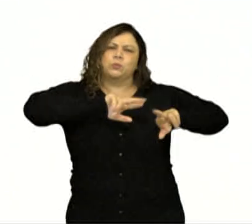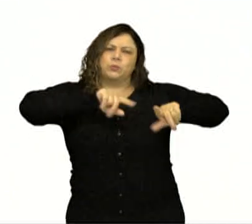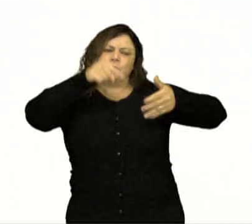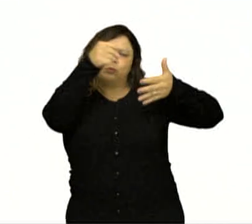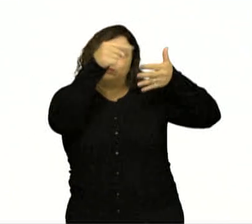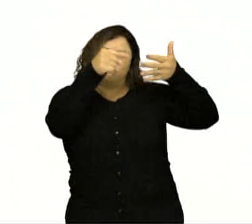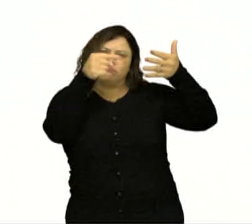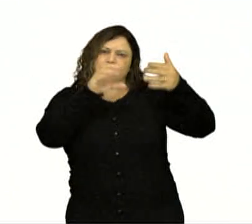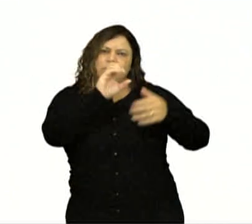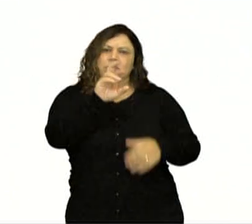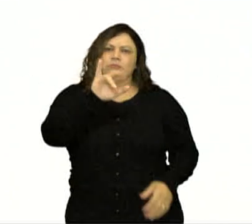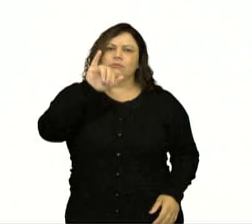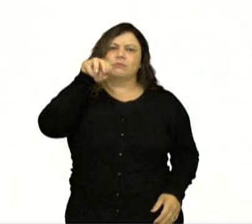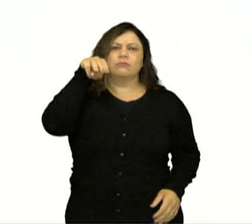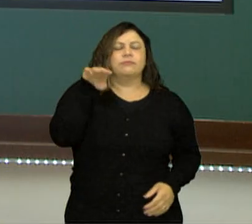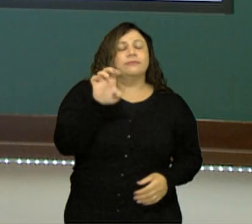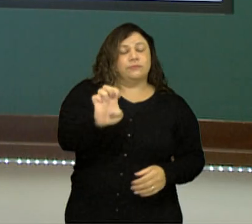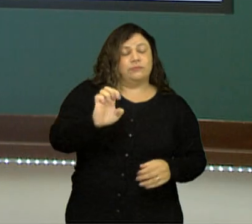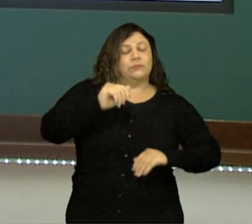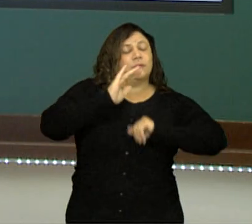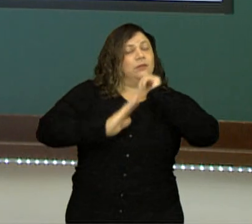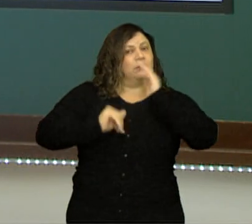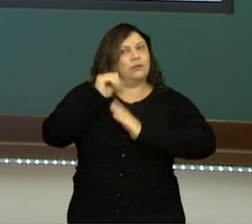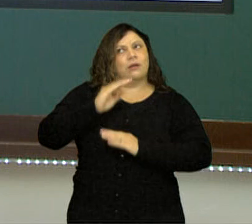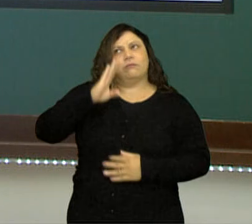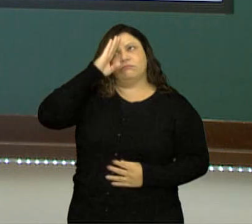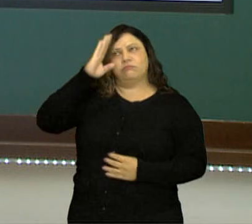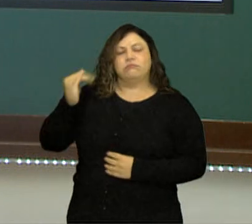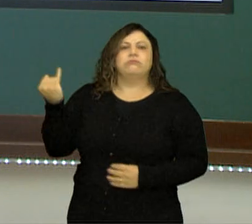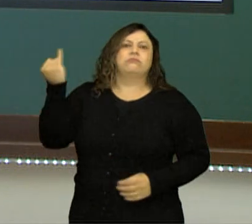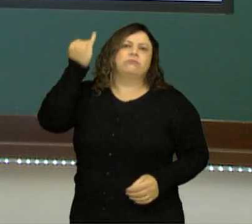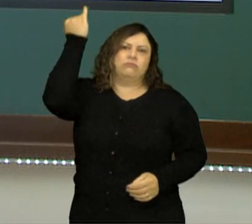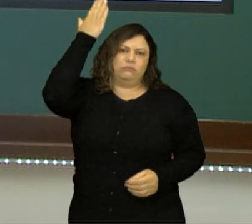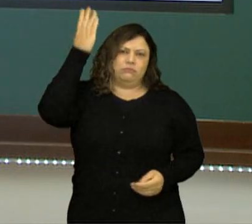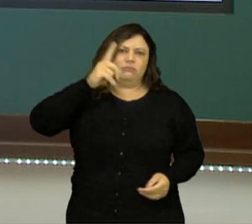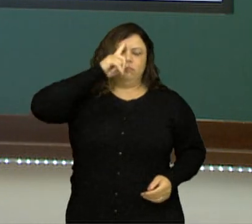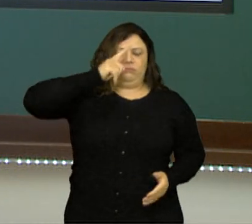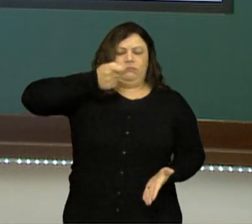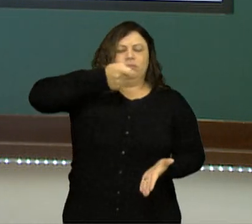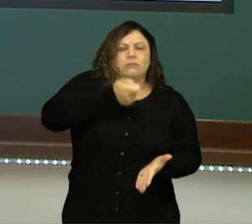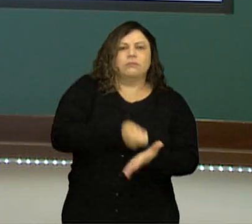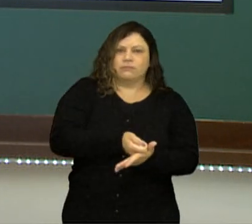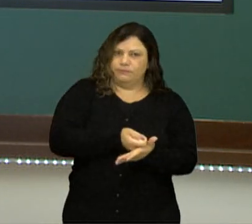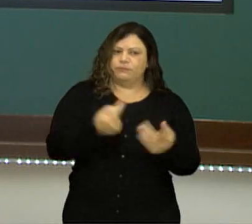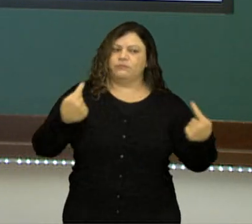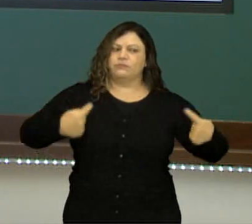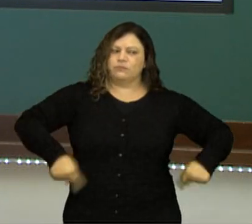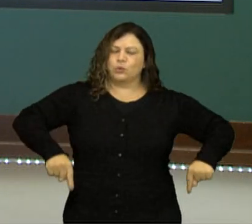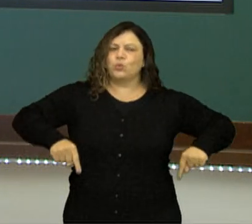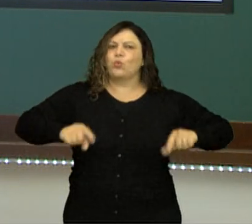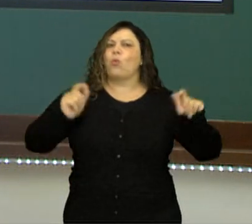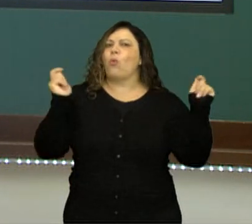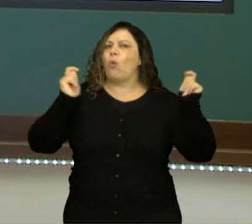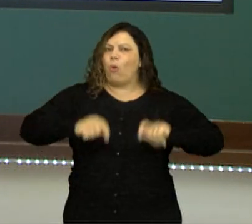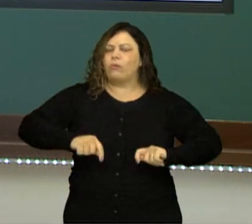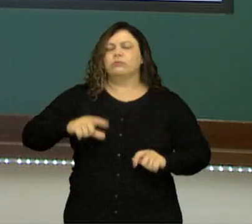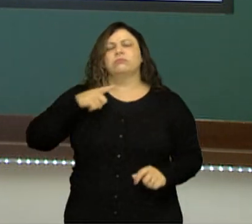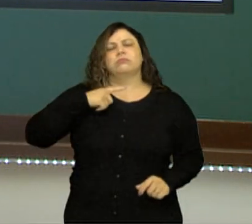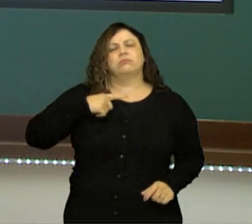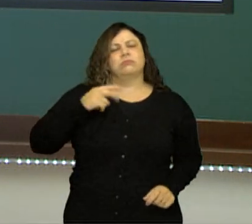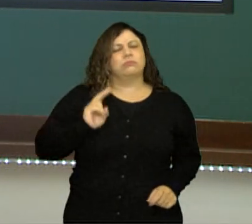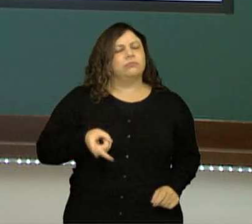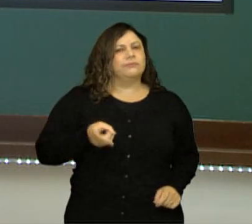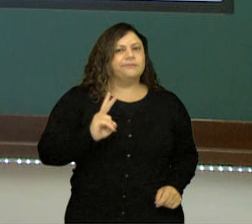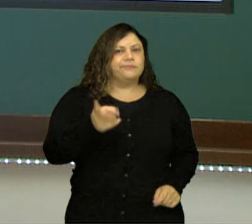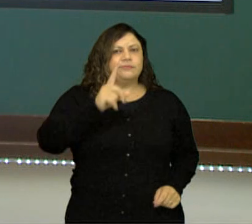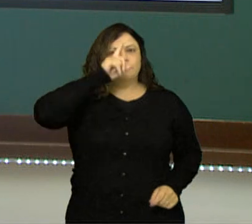governos ditatoriais é fundamental para que possamos combater as ditaduras e combater a ideia de existir ditaduras. É